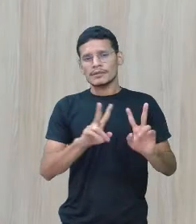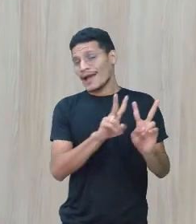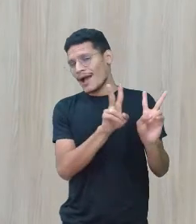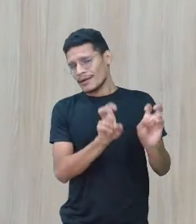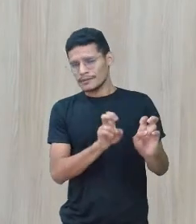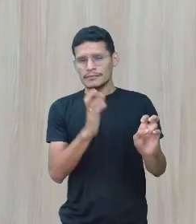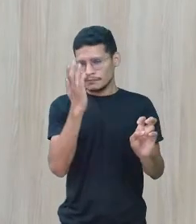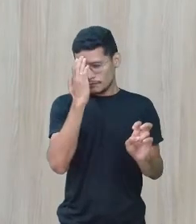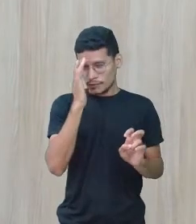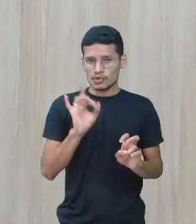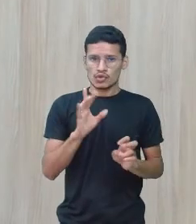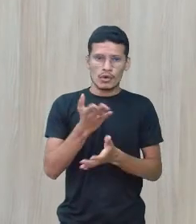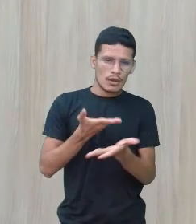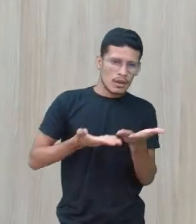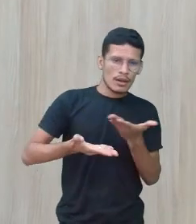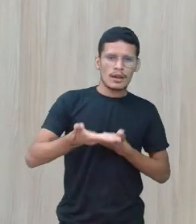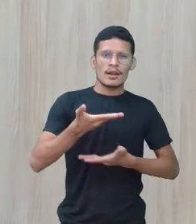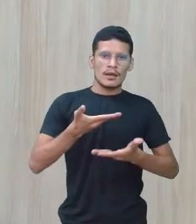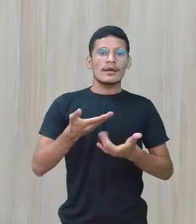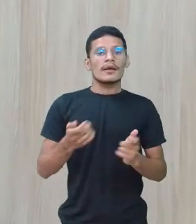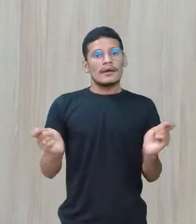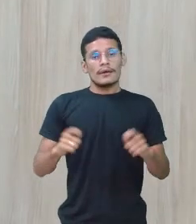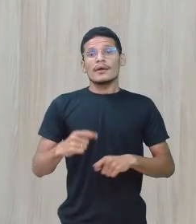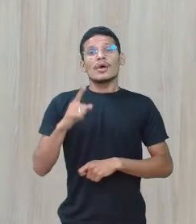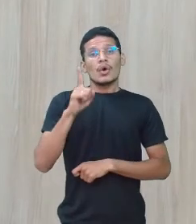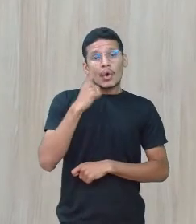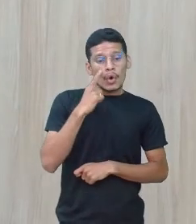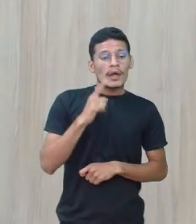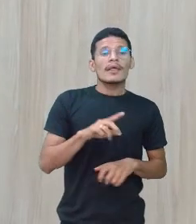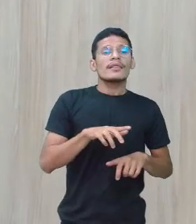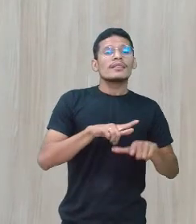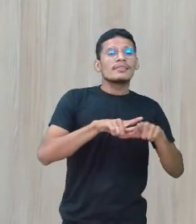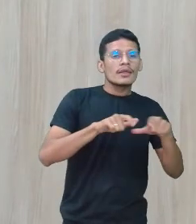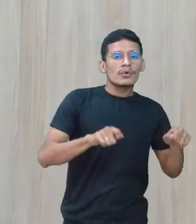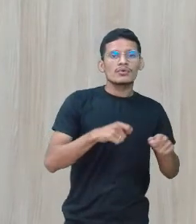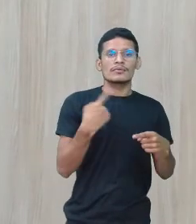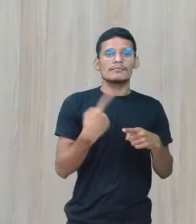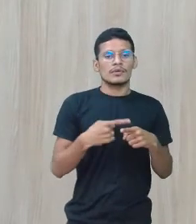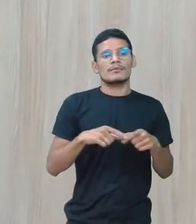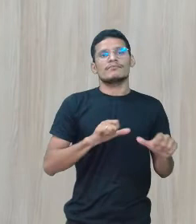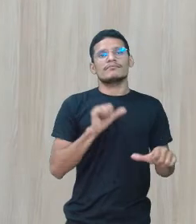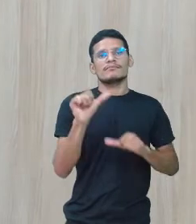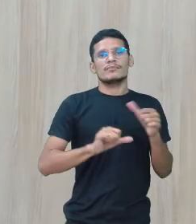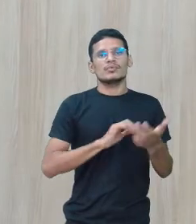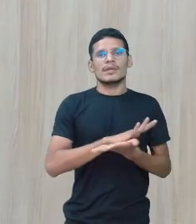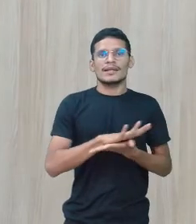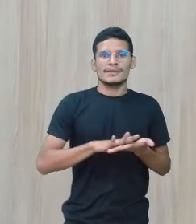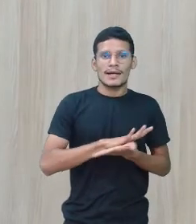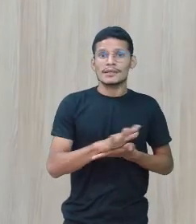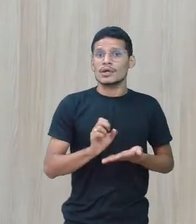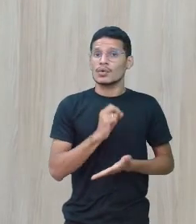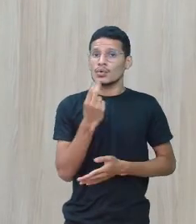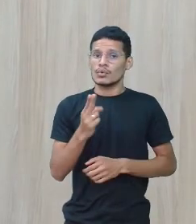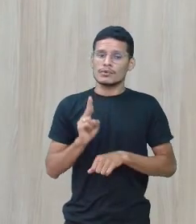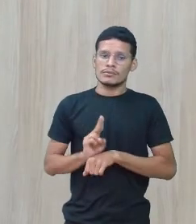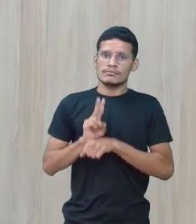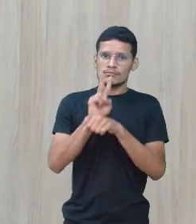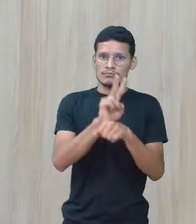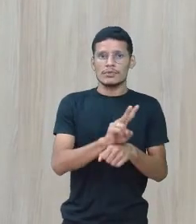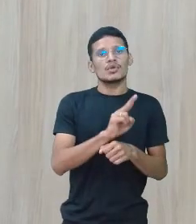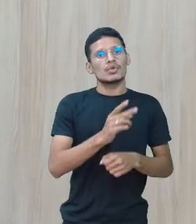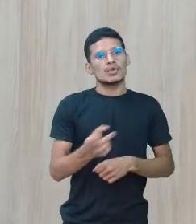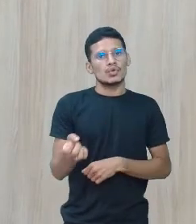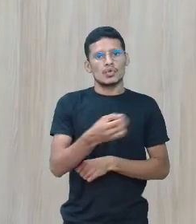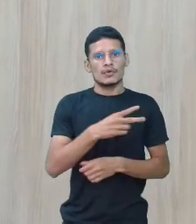didático. Mas quando eu digo um valor neutro, eu quero dizer que ela não vai alterar ou emprestará um novo sentido a